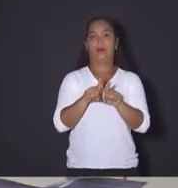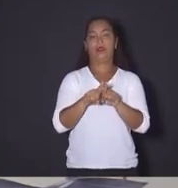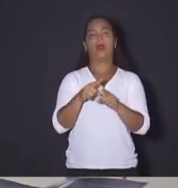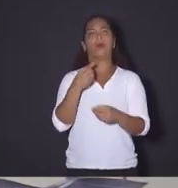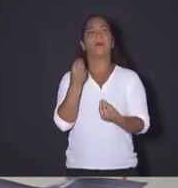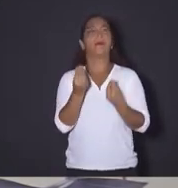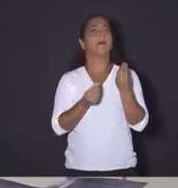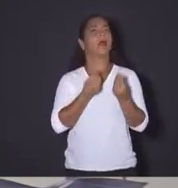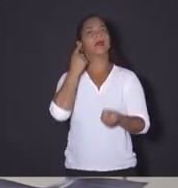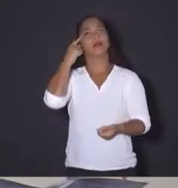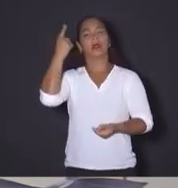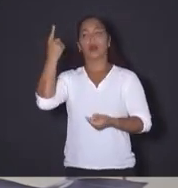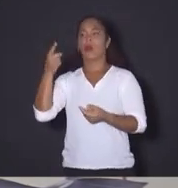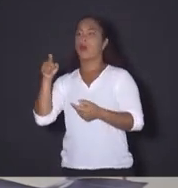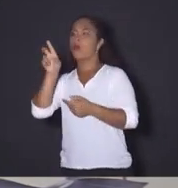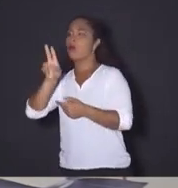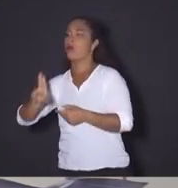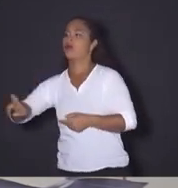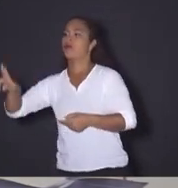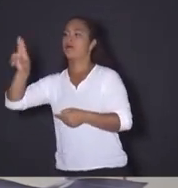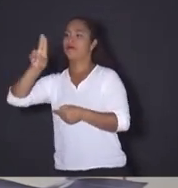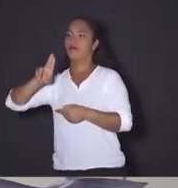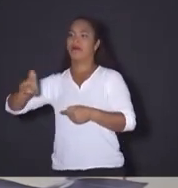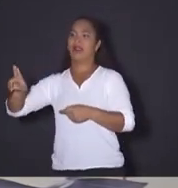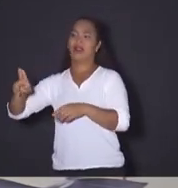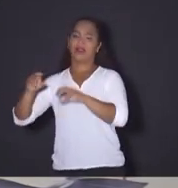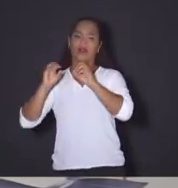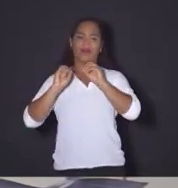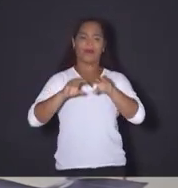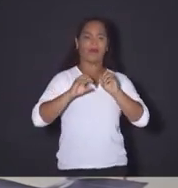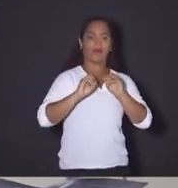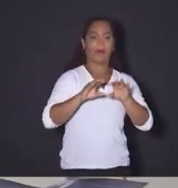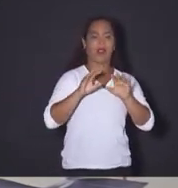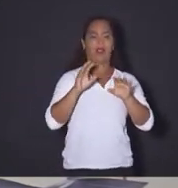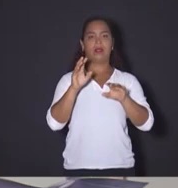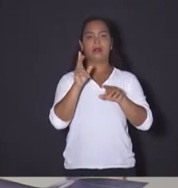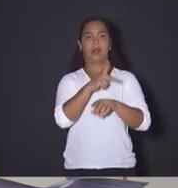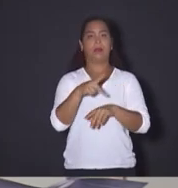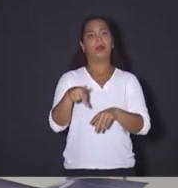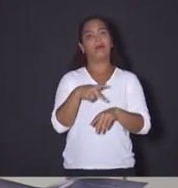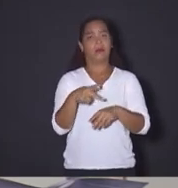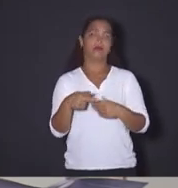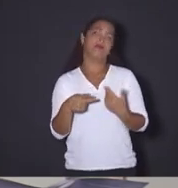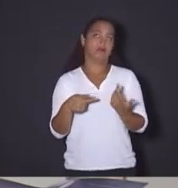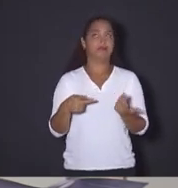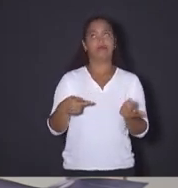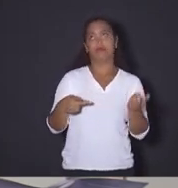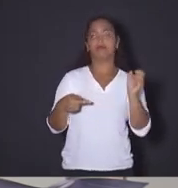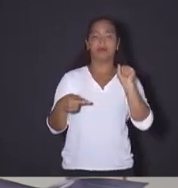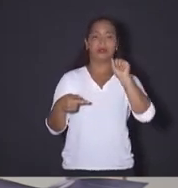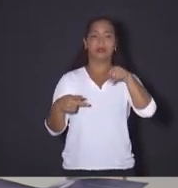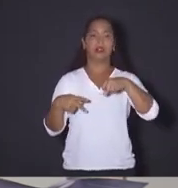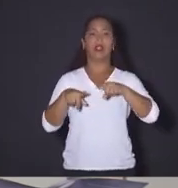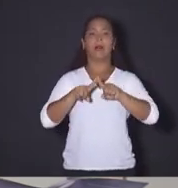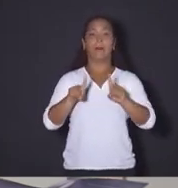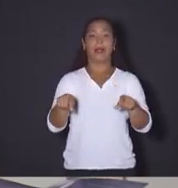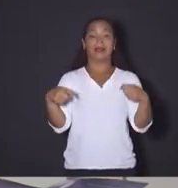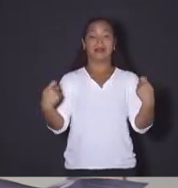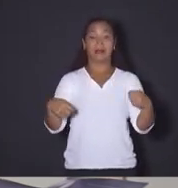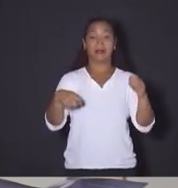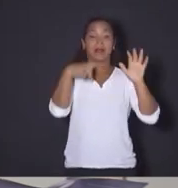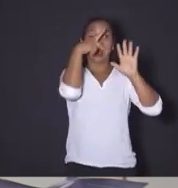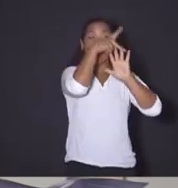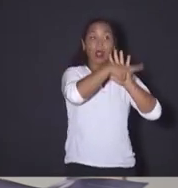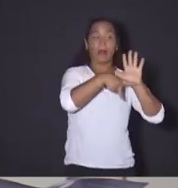universidades já não têm a formação de professores instituídas de algum modo sim mas é necessário que seja um projeto institucional